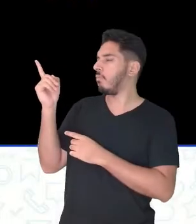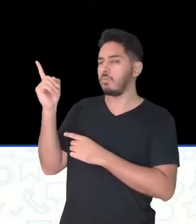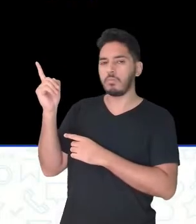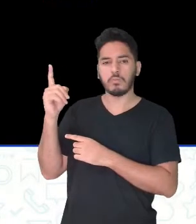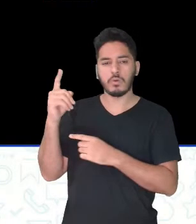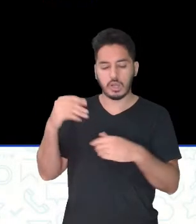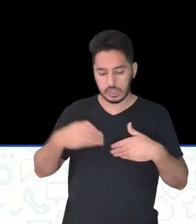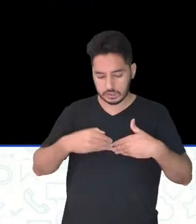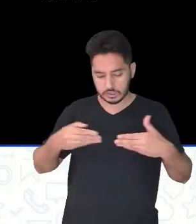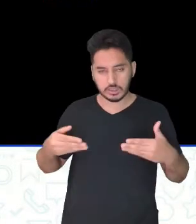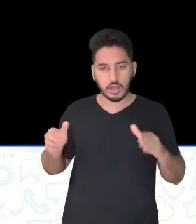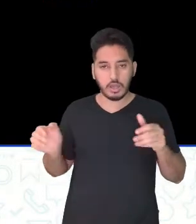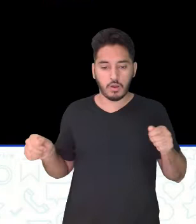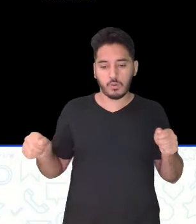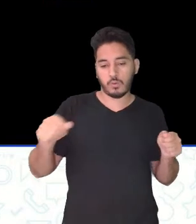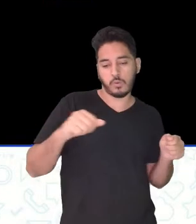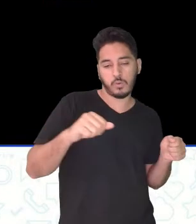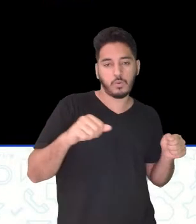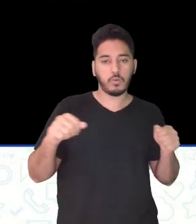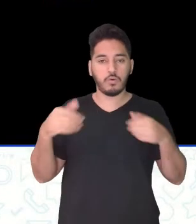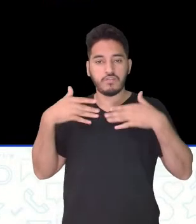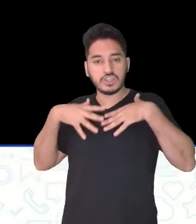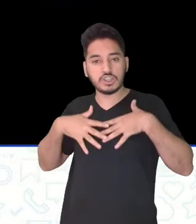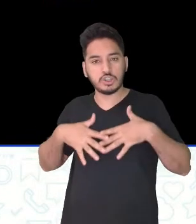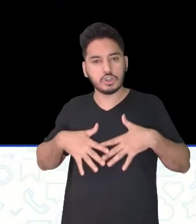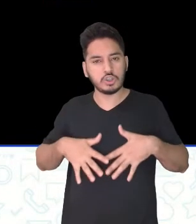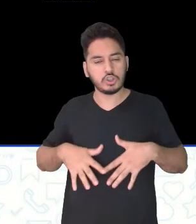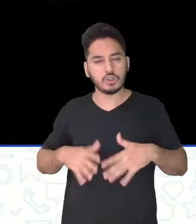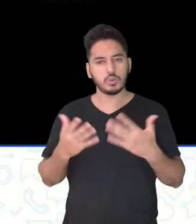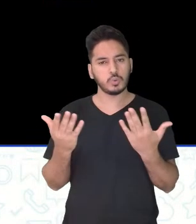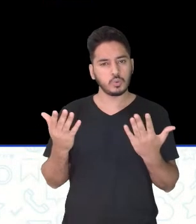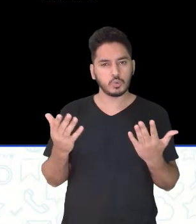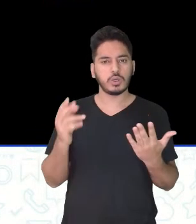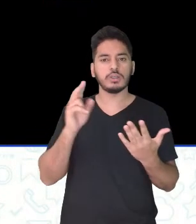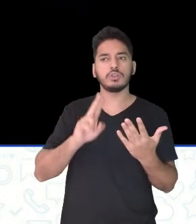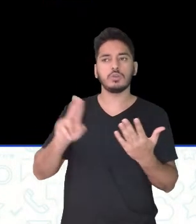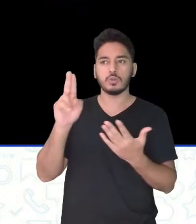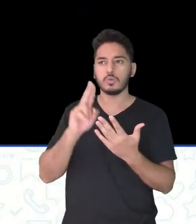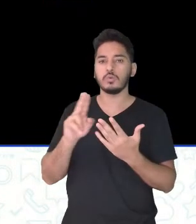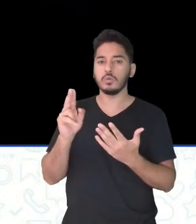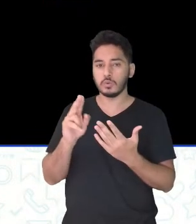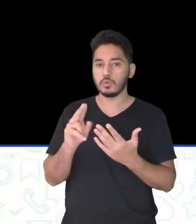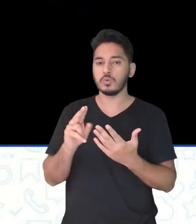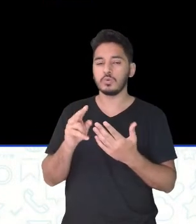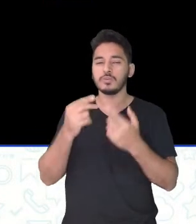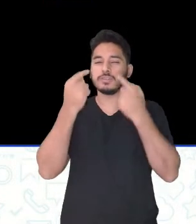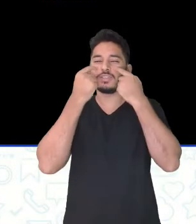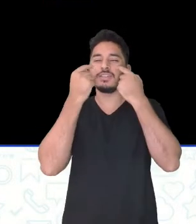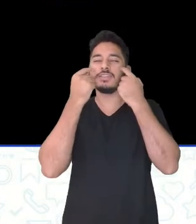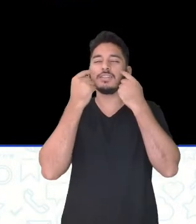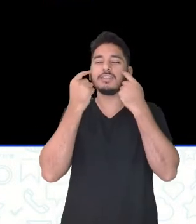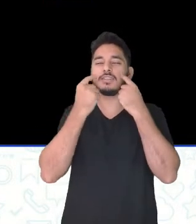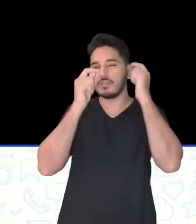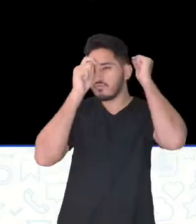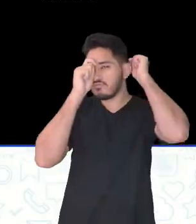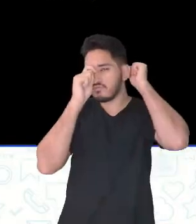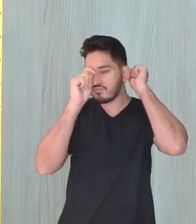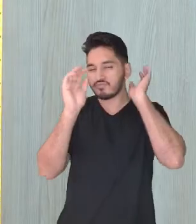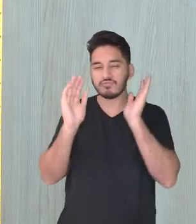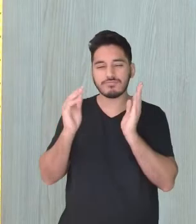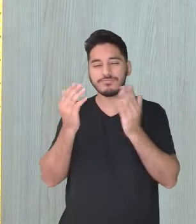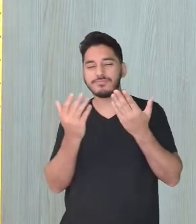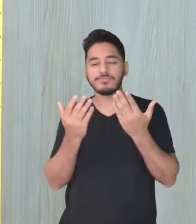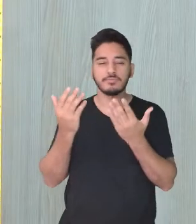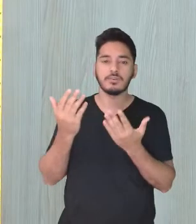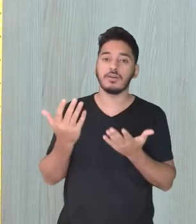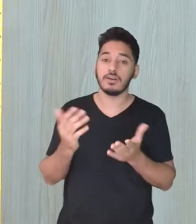saia rodada, né? Esse vestidinho aí que a gente usa, né? Se veste de matutinha. É uma coisa linda, né, São